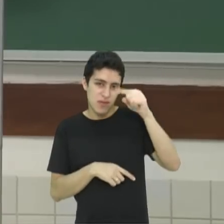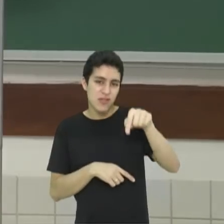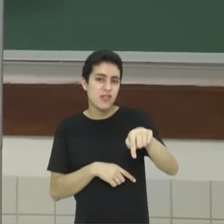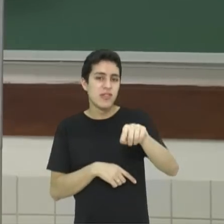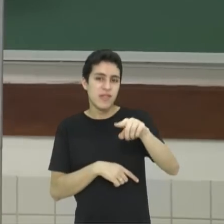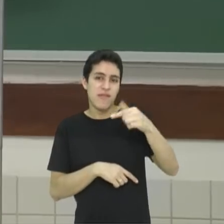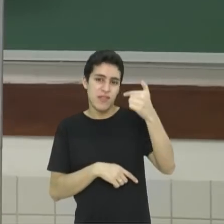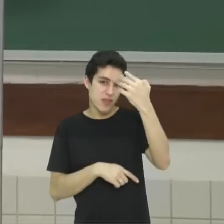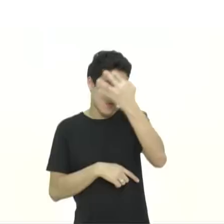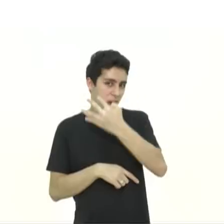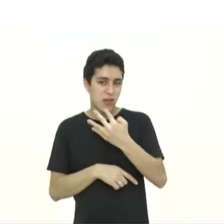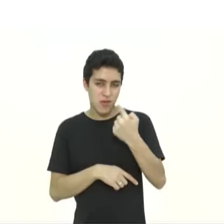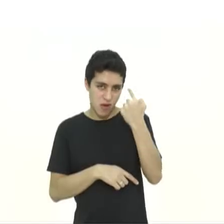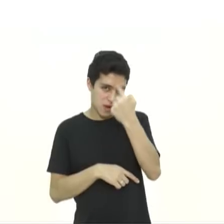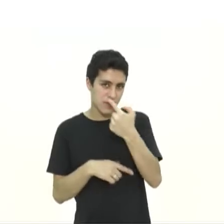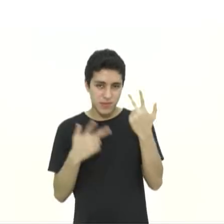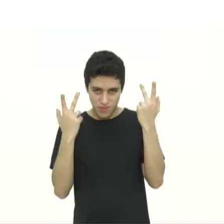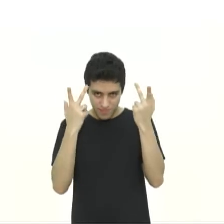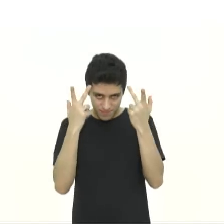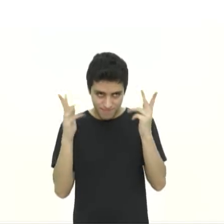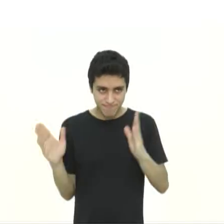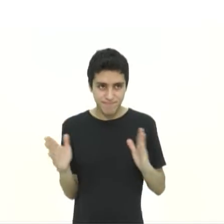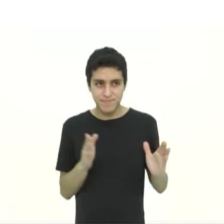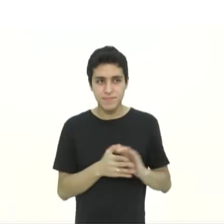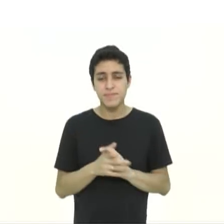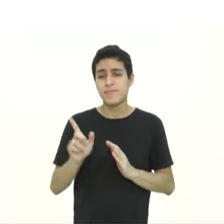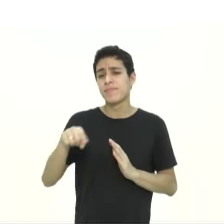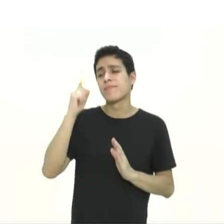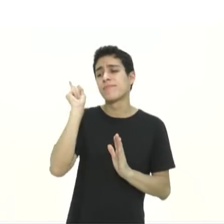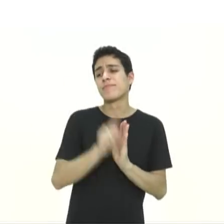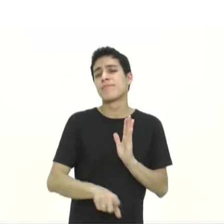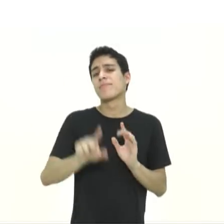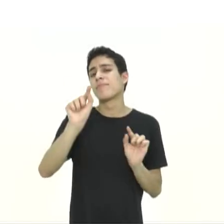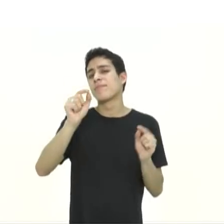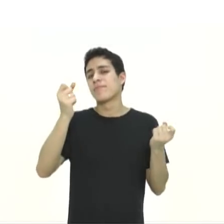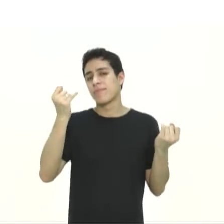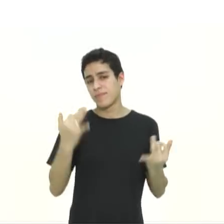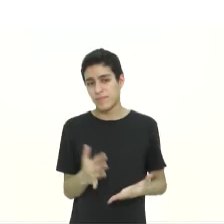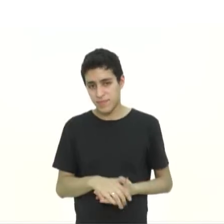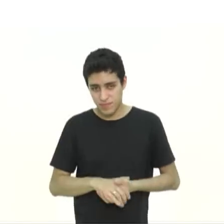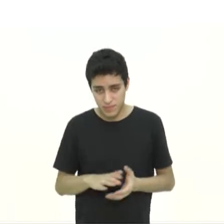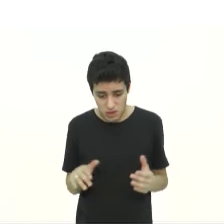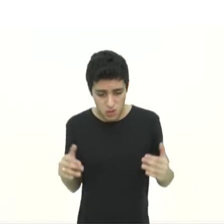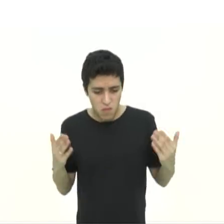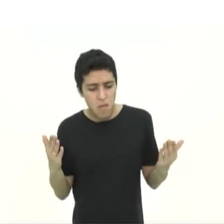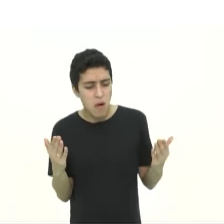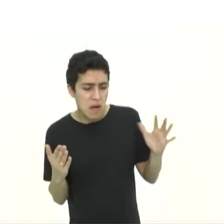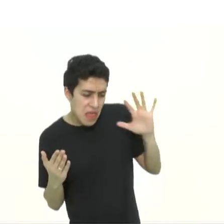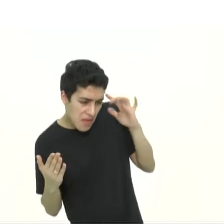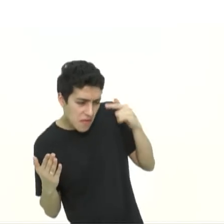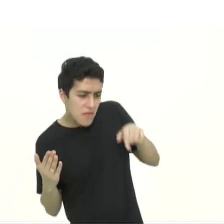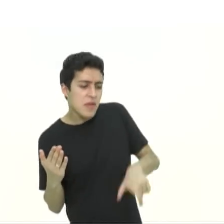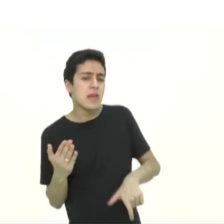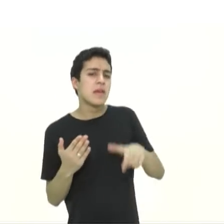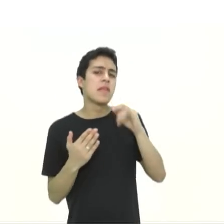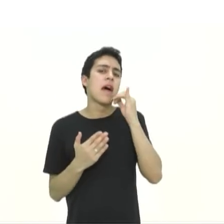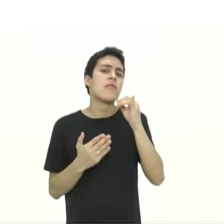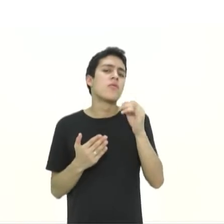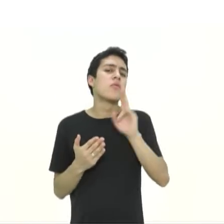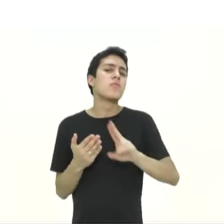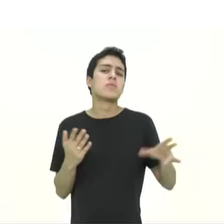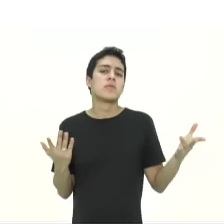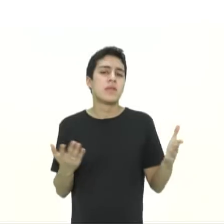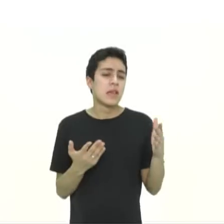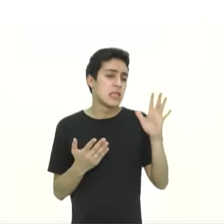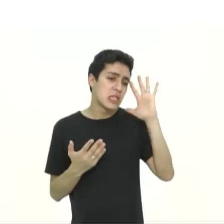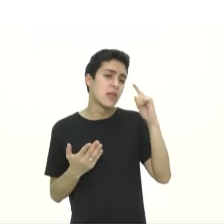horas. Então, o nosso próximo quiz diz o seguinte: qual foi a solução indicada pelo narrador? Letra